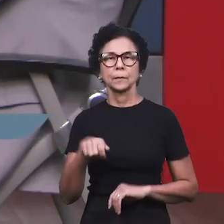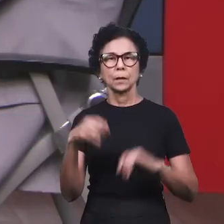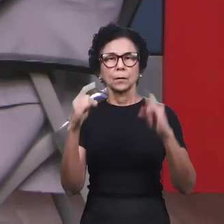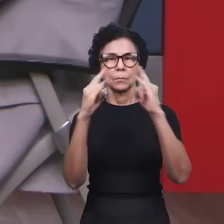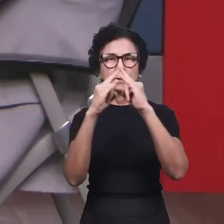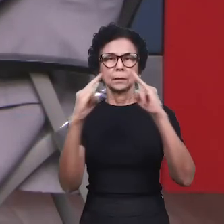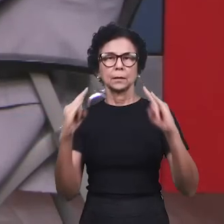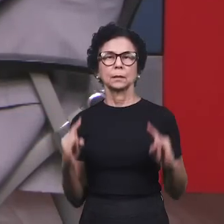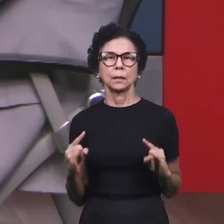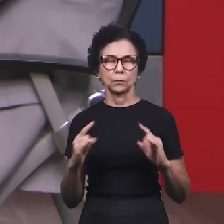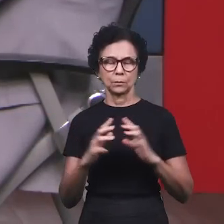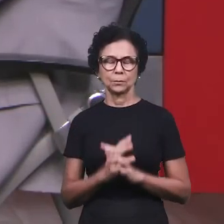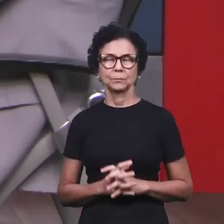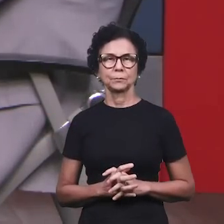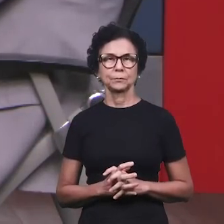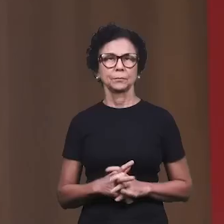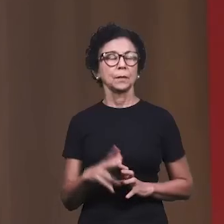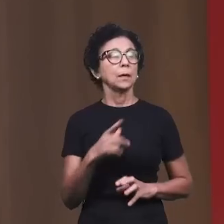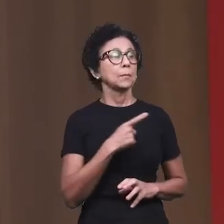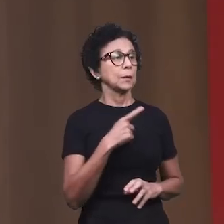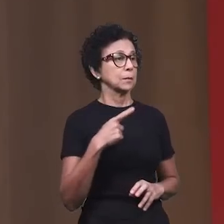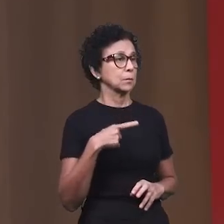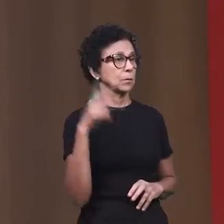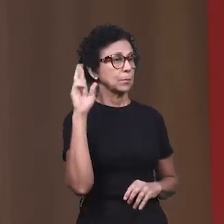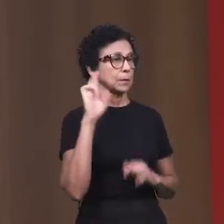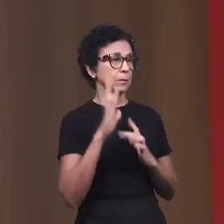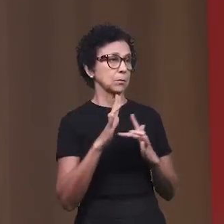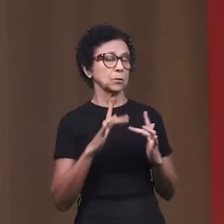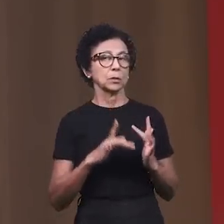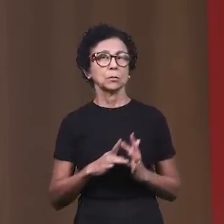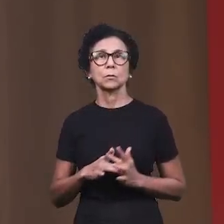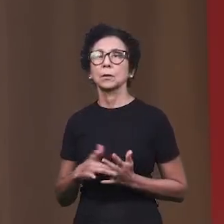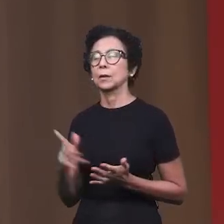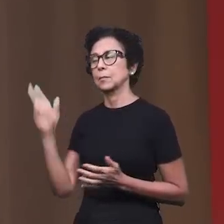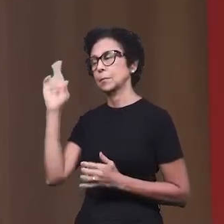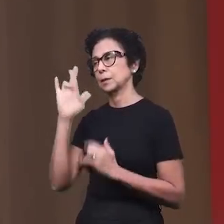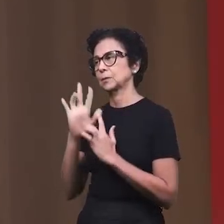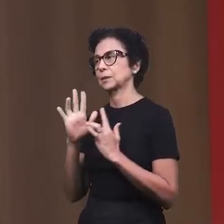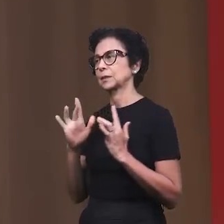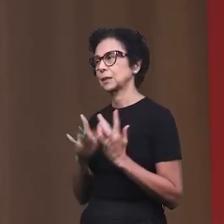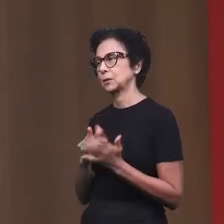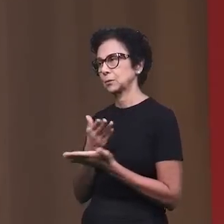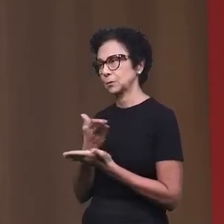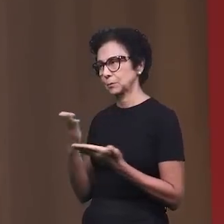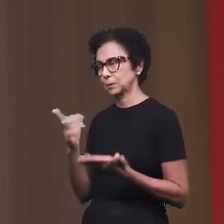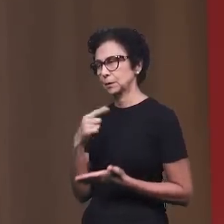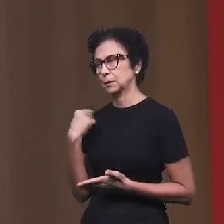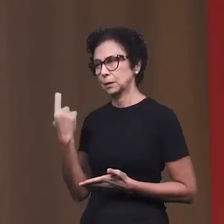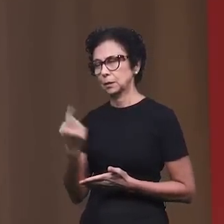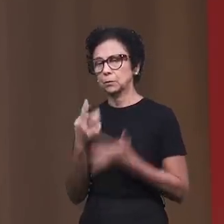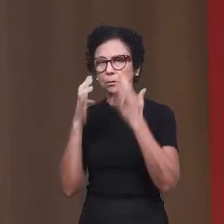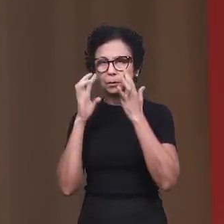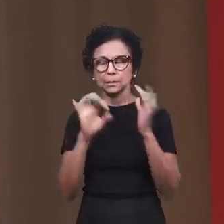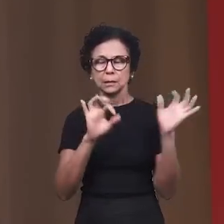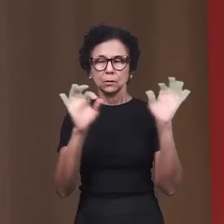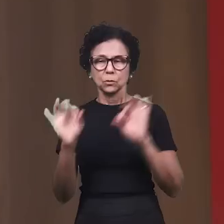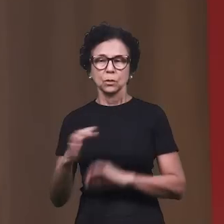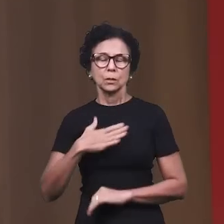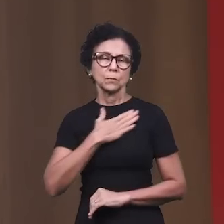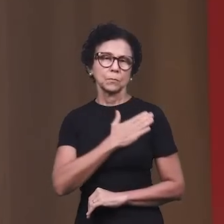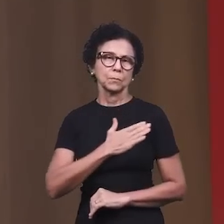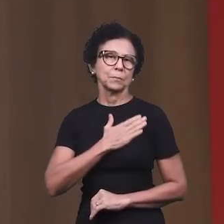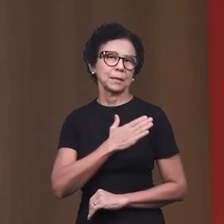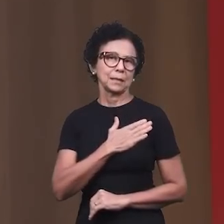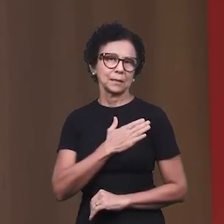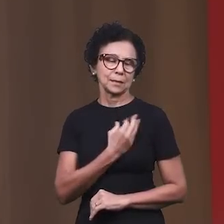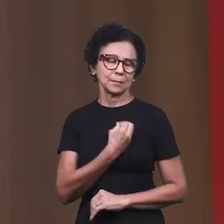Adame com a paz do Senhor Jesus. A paz do Senhor, pastor Marcelo, a paz do Senhor aos irmãos e demais ouvintes. É um prazer estar aqui